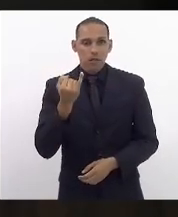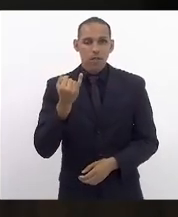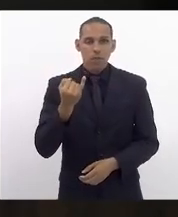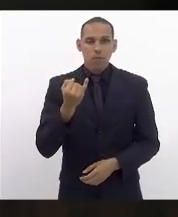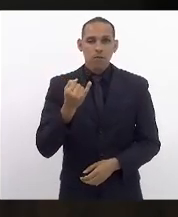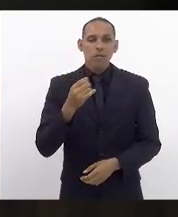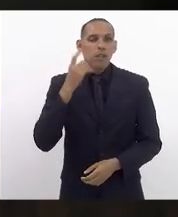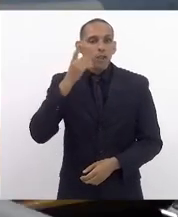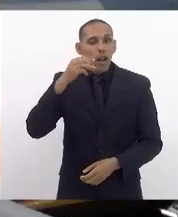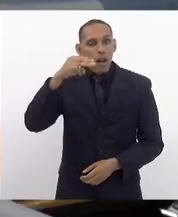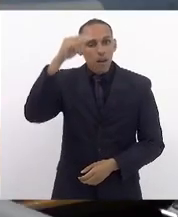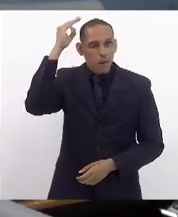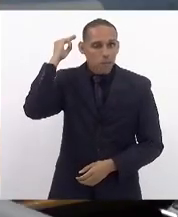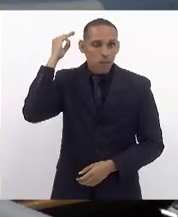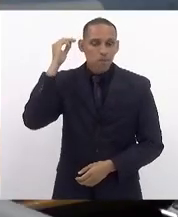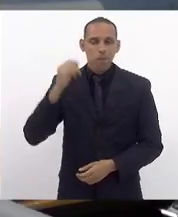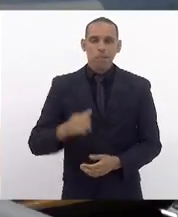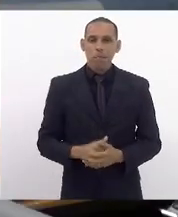deputado Márcio Pacheco.